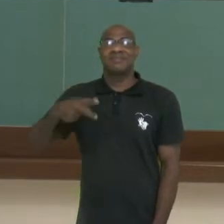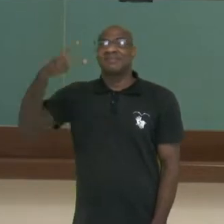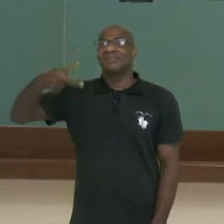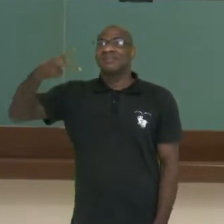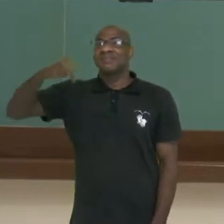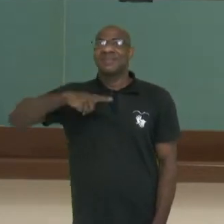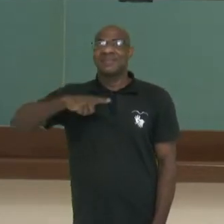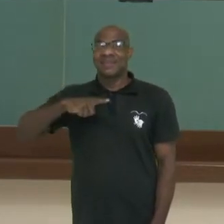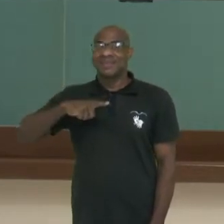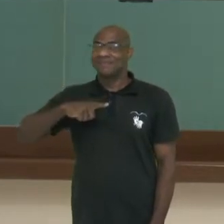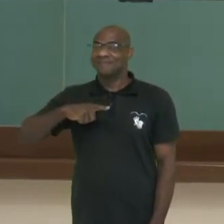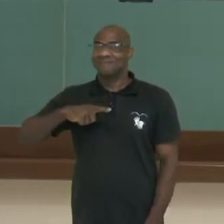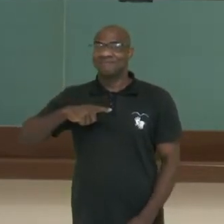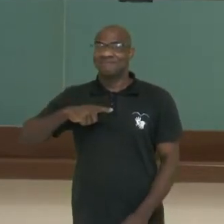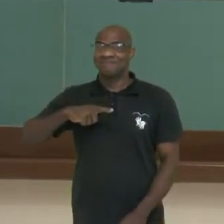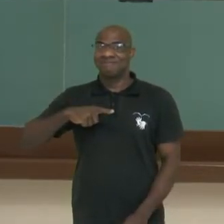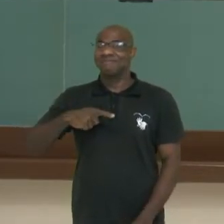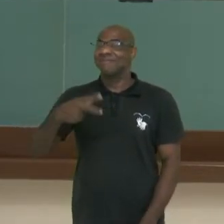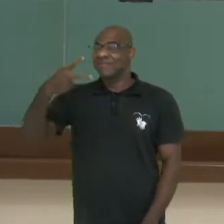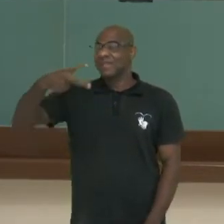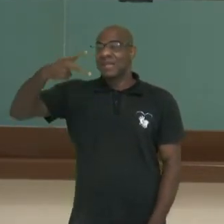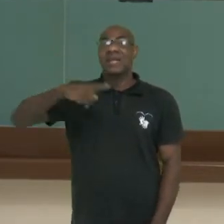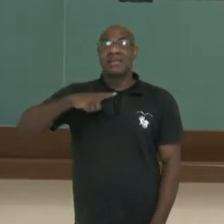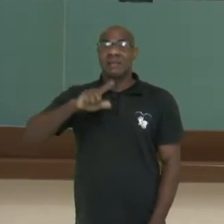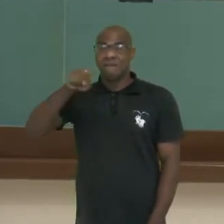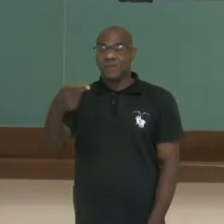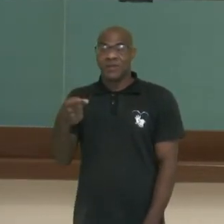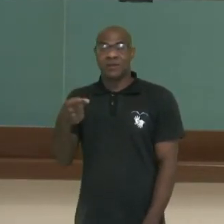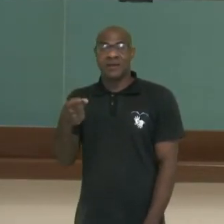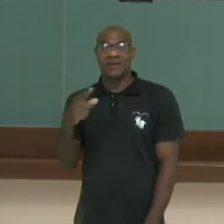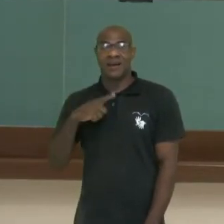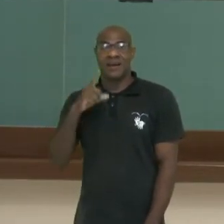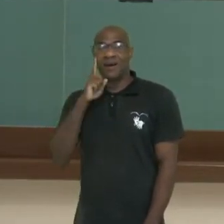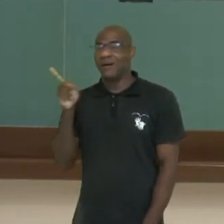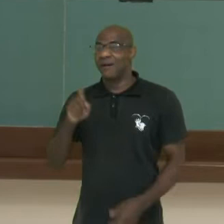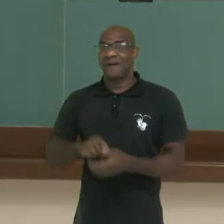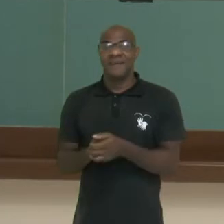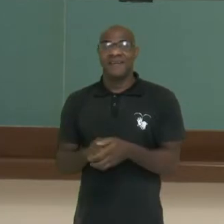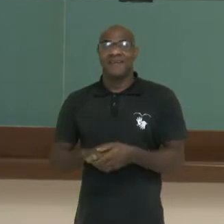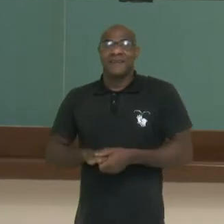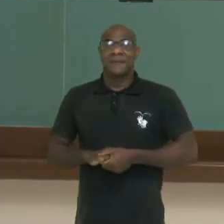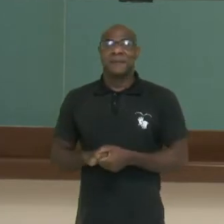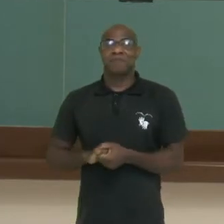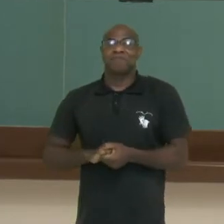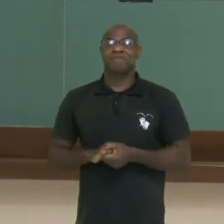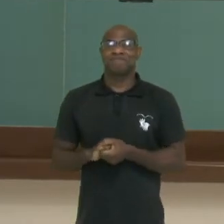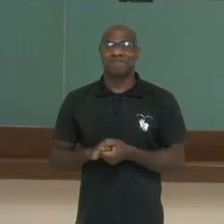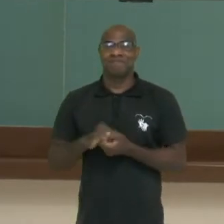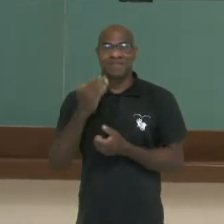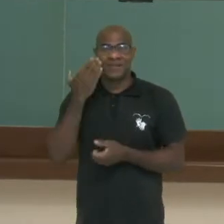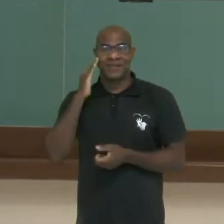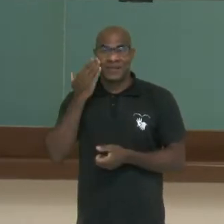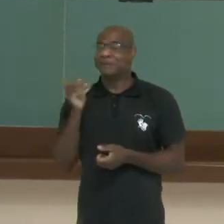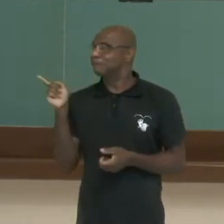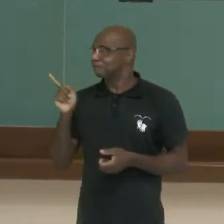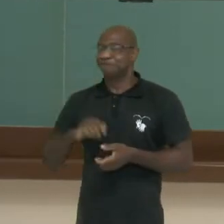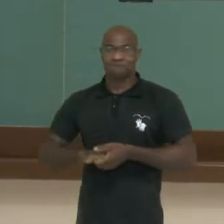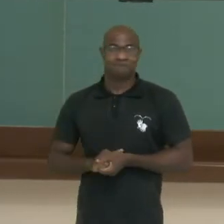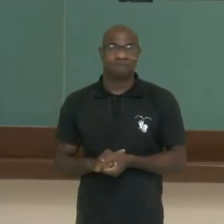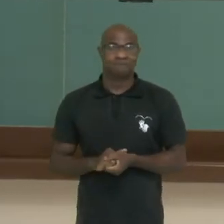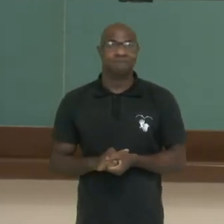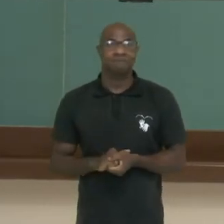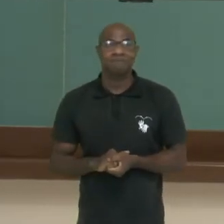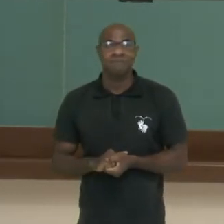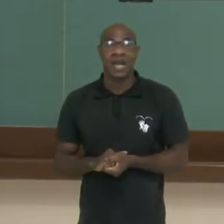vírgula, diferente da outra multiplicação que a gente tinha feito, não é? Que era um número decimal por um número natural, tá